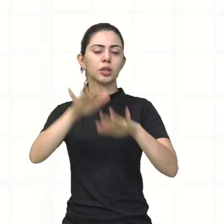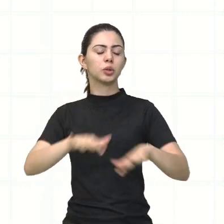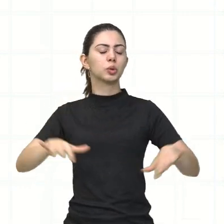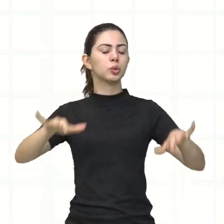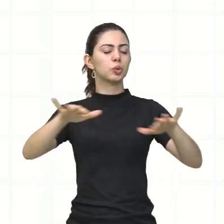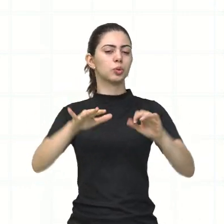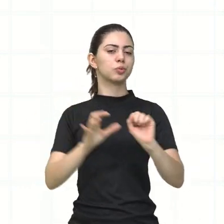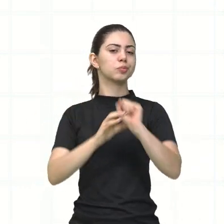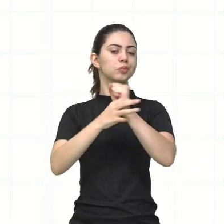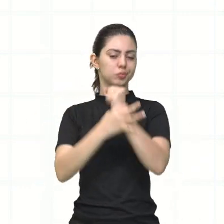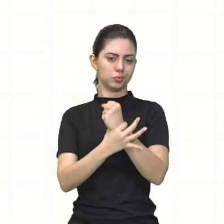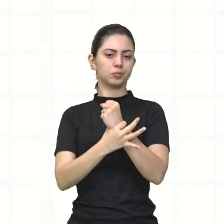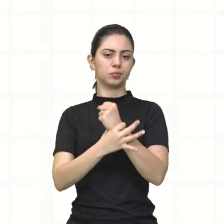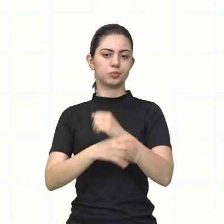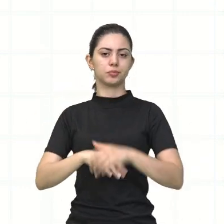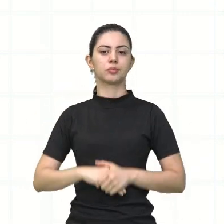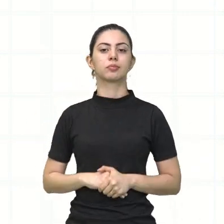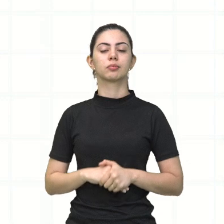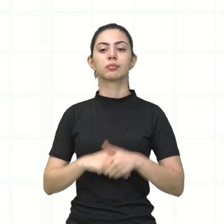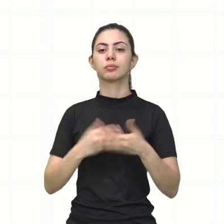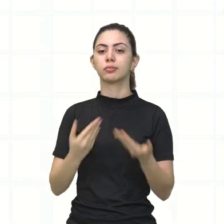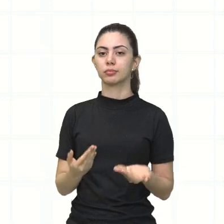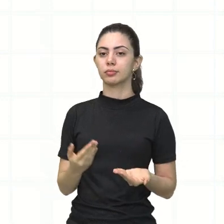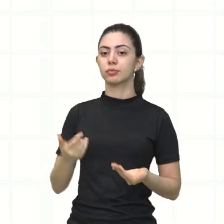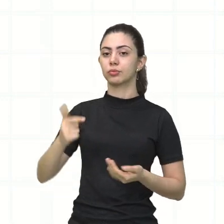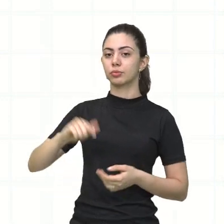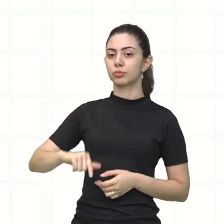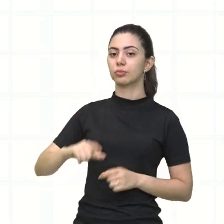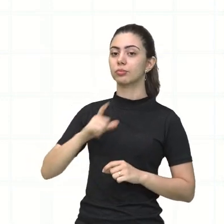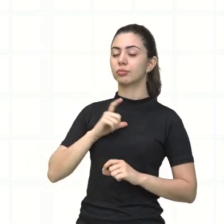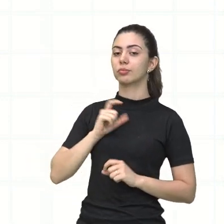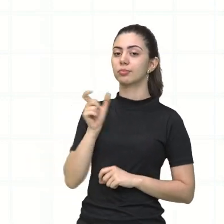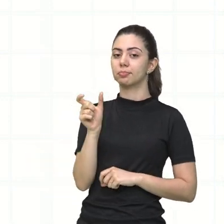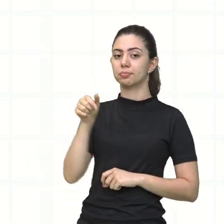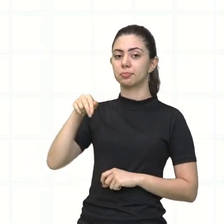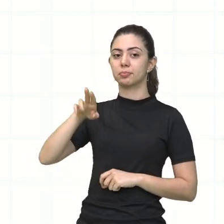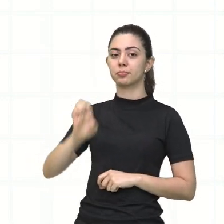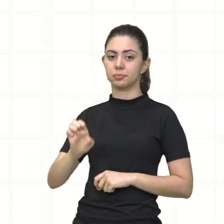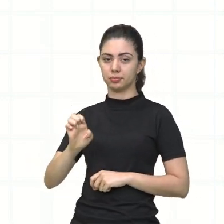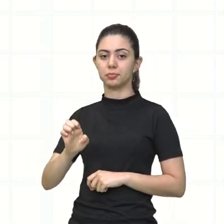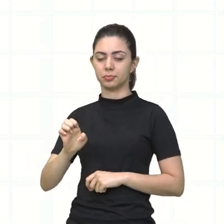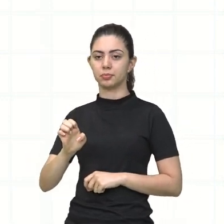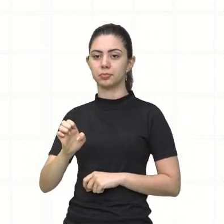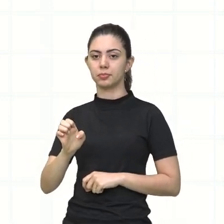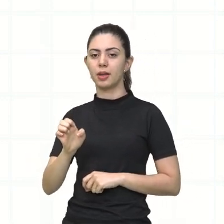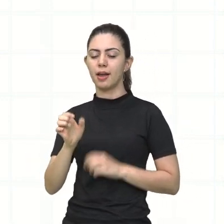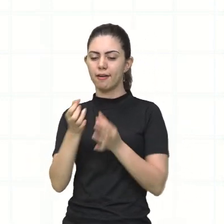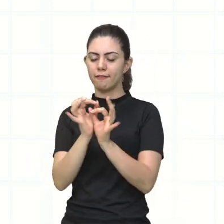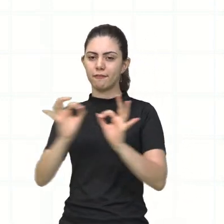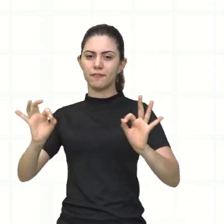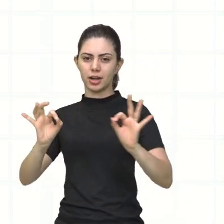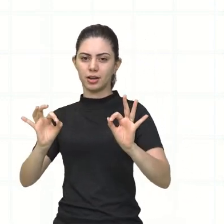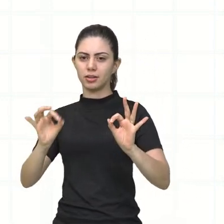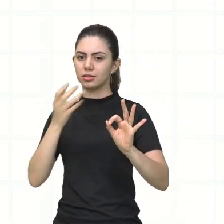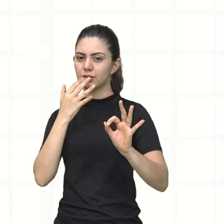segurança. Novamente, eu tenho aqui esse item, que está isolado,